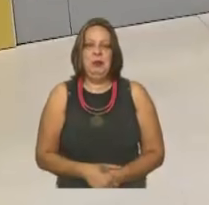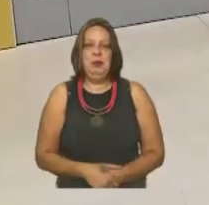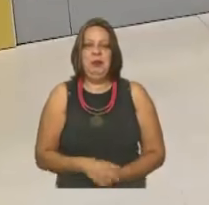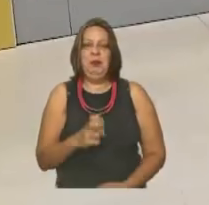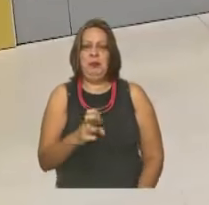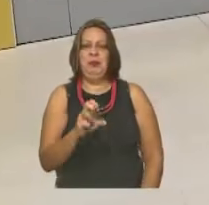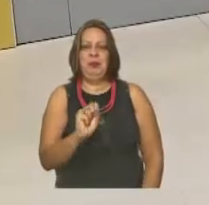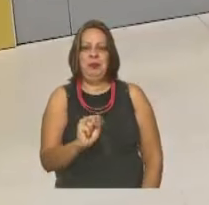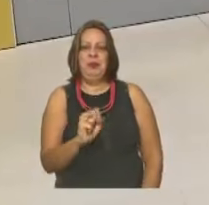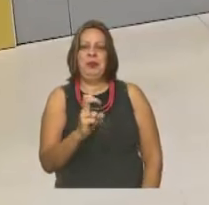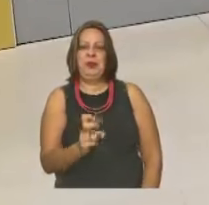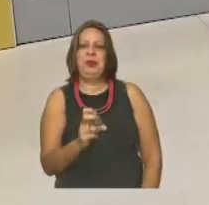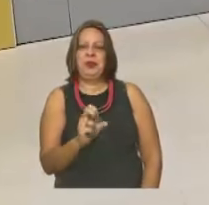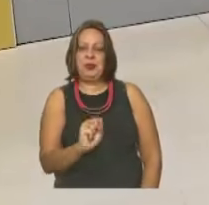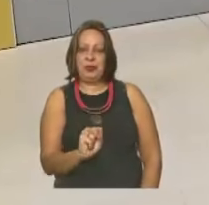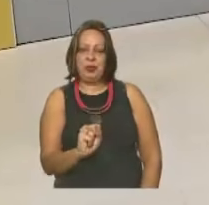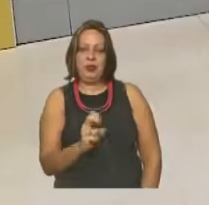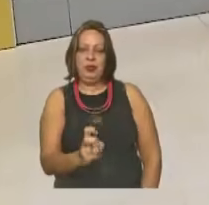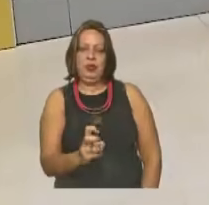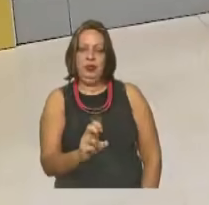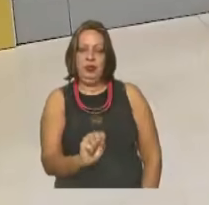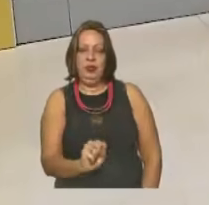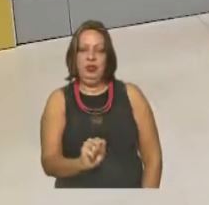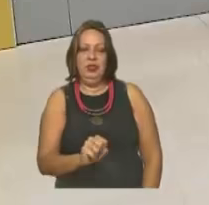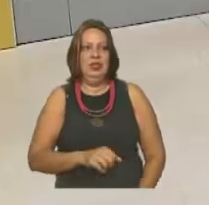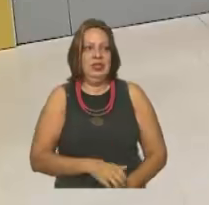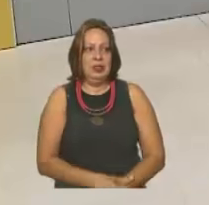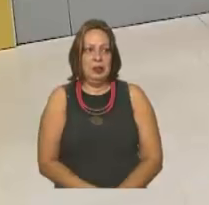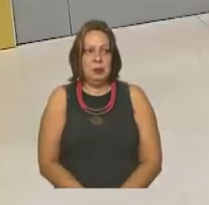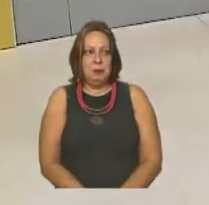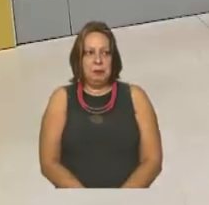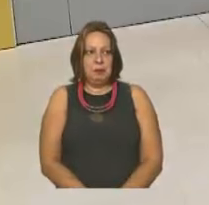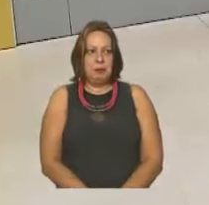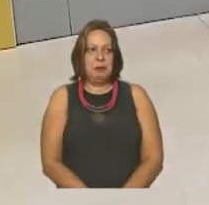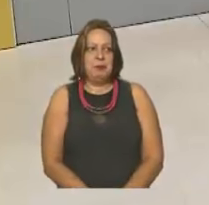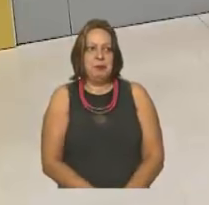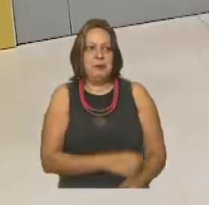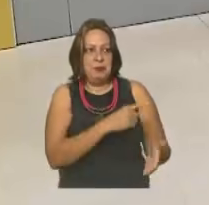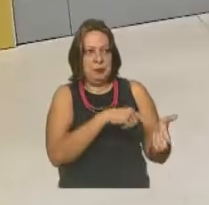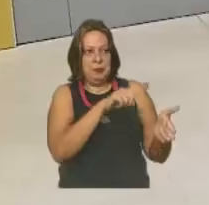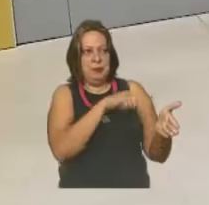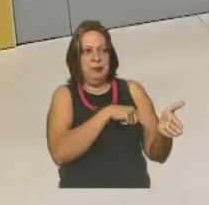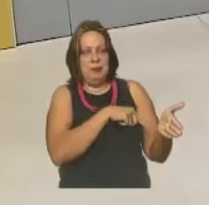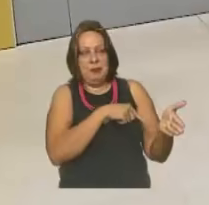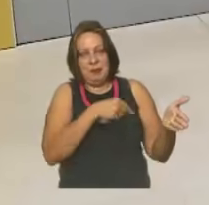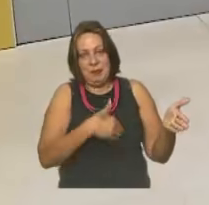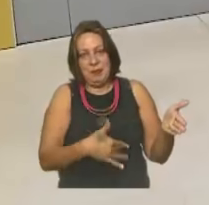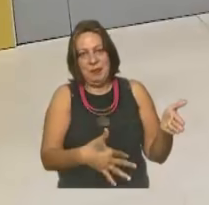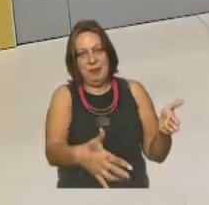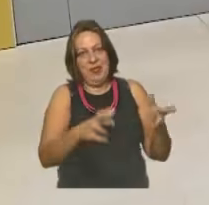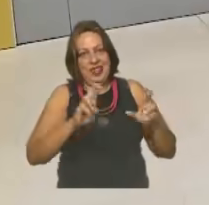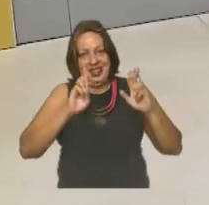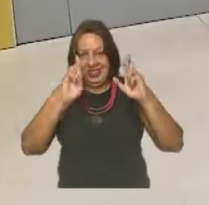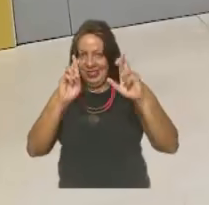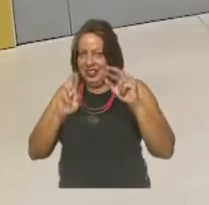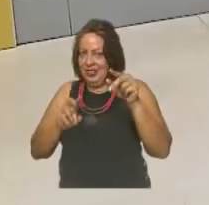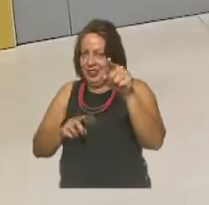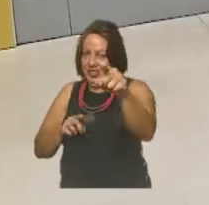número 58, 58, 58, tá marcando, segue em frente, tô torcendo